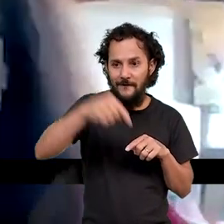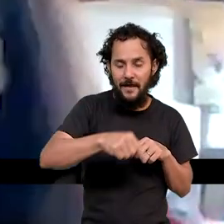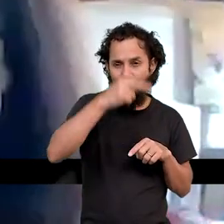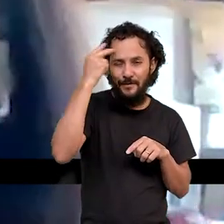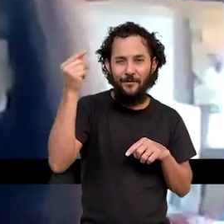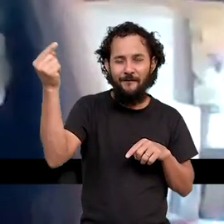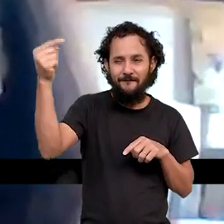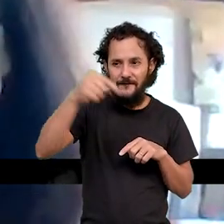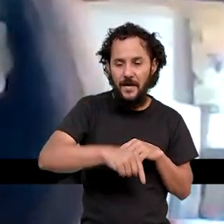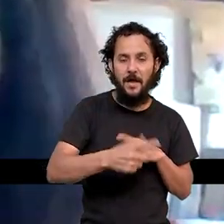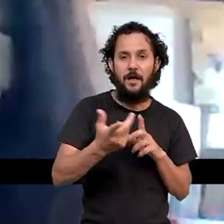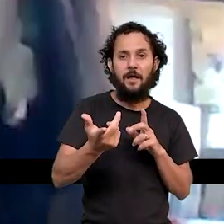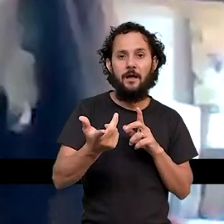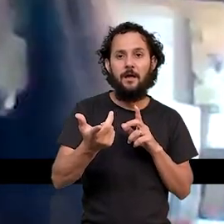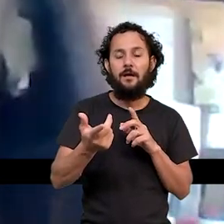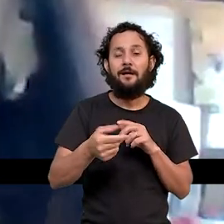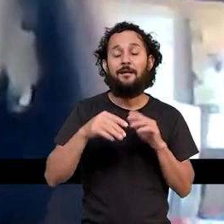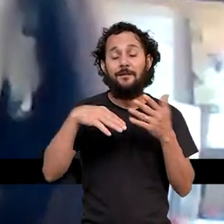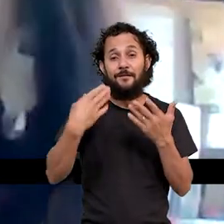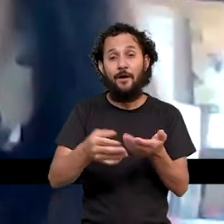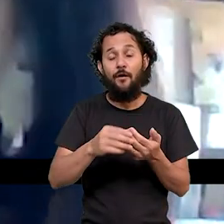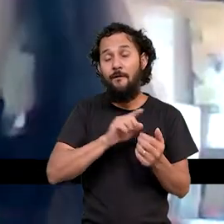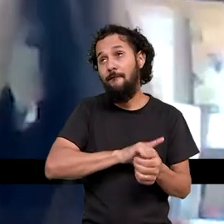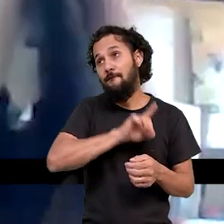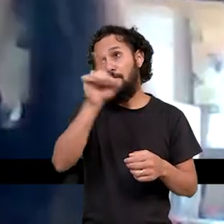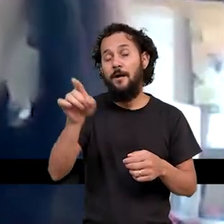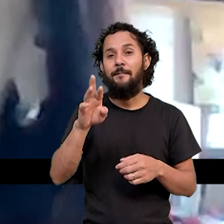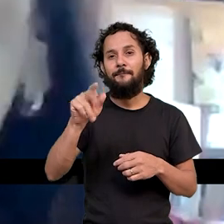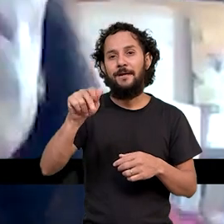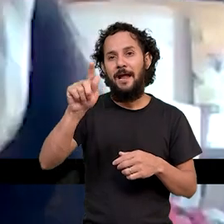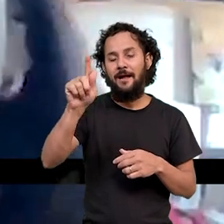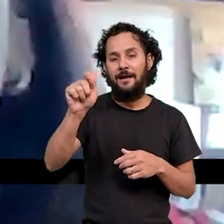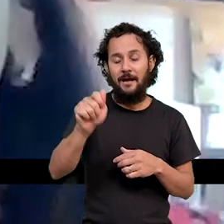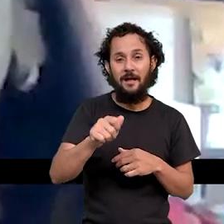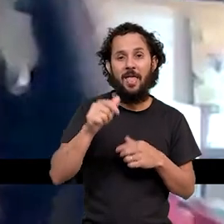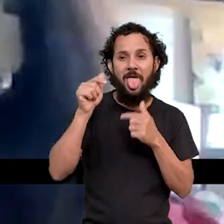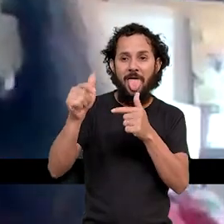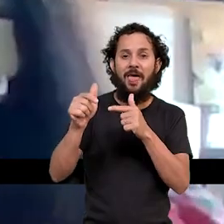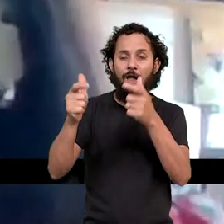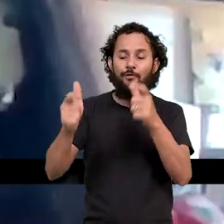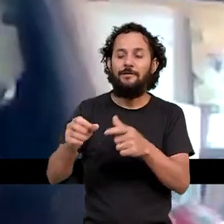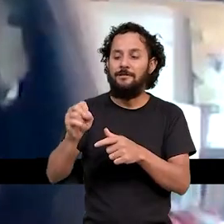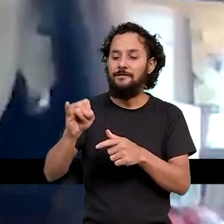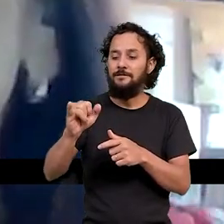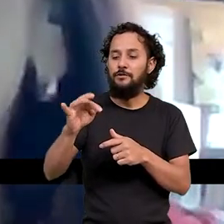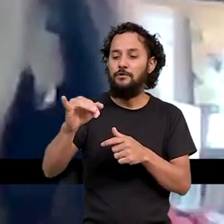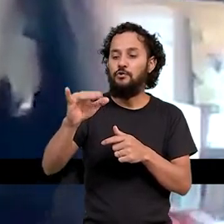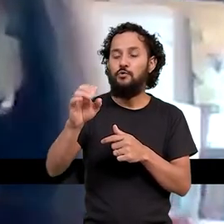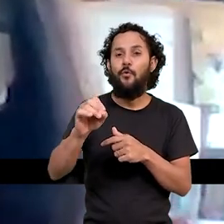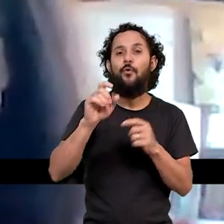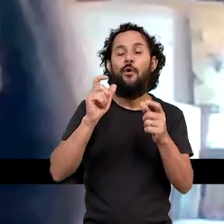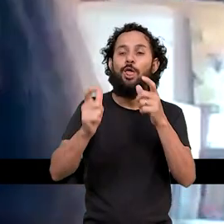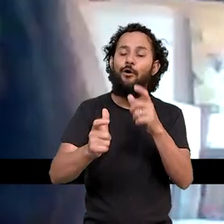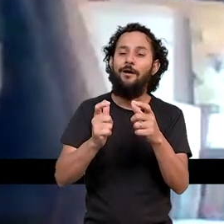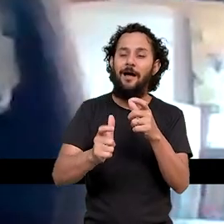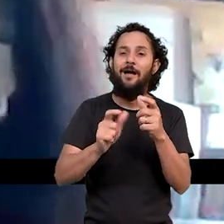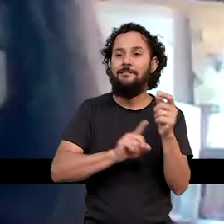estiveram voltaram, e Braga foi um desses lugares, como eles chamam, um dos sítios em que